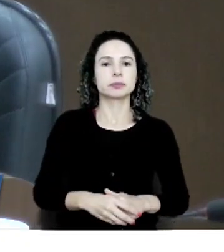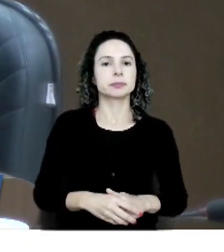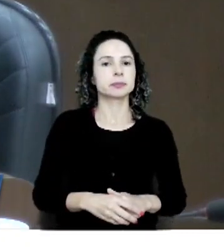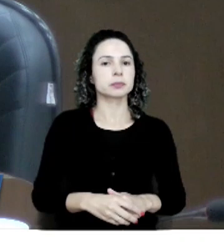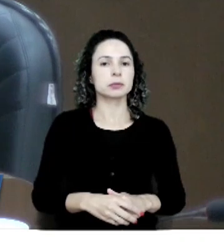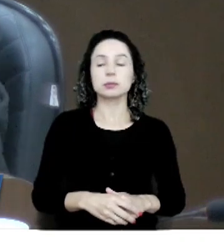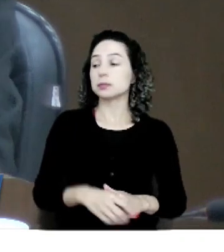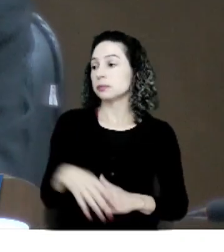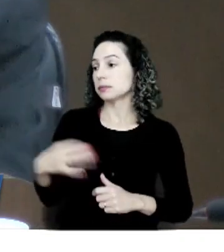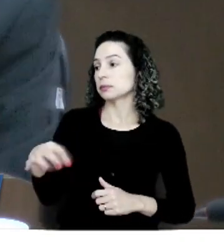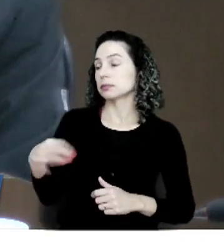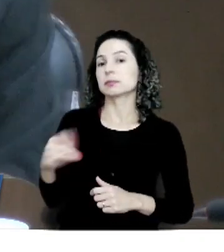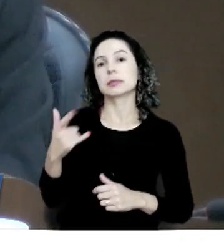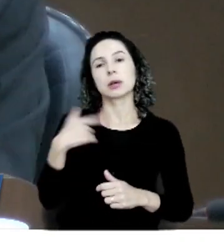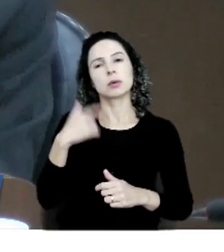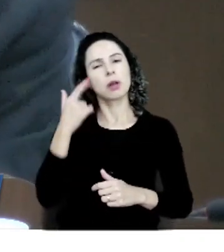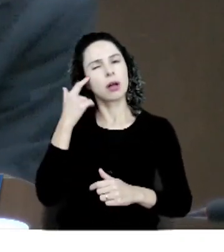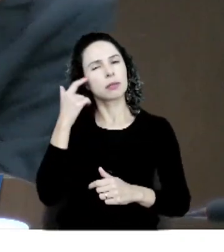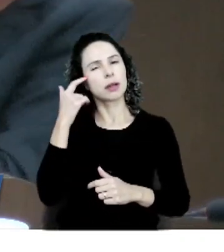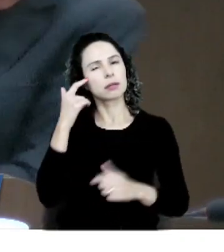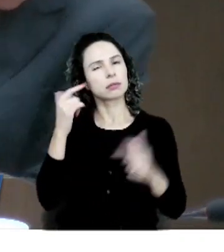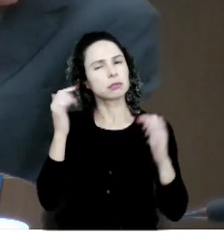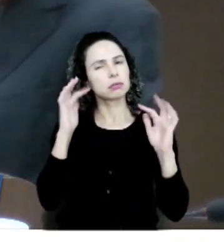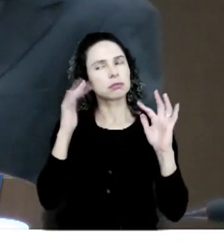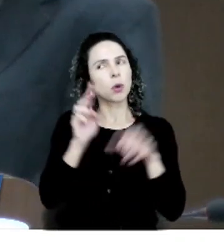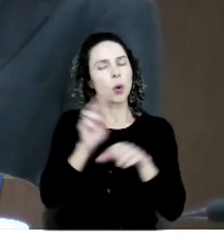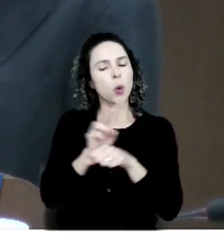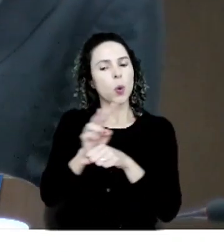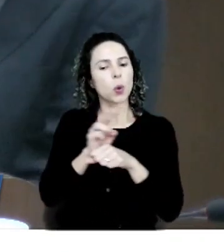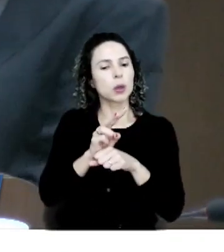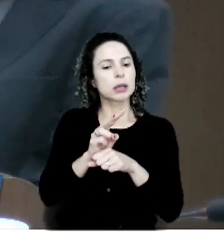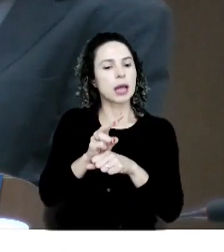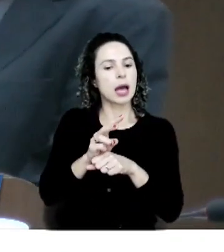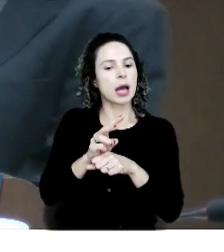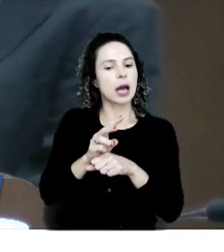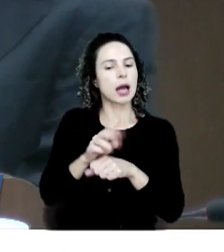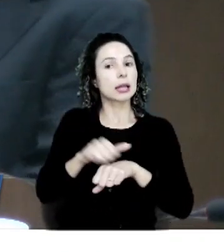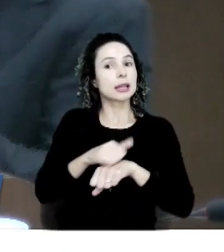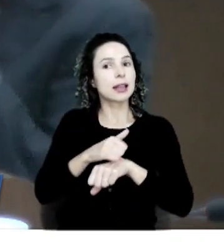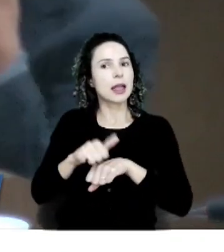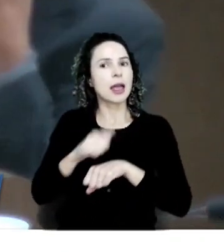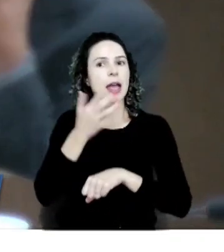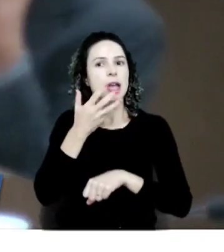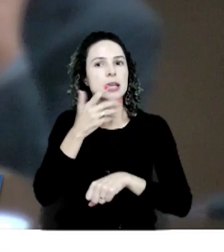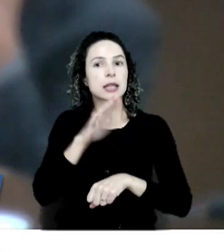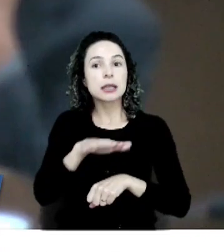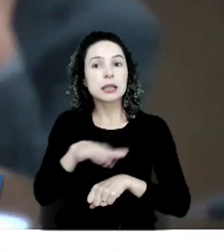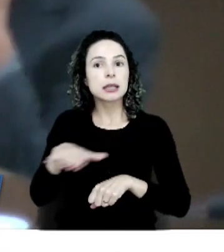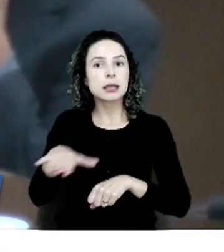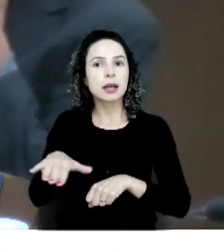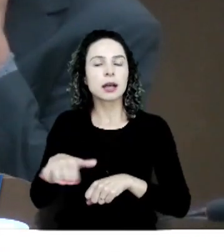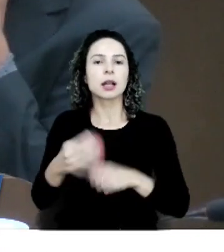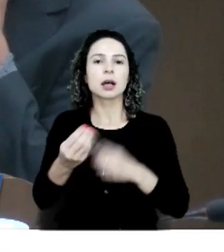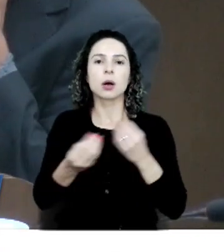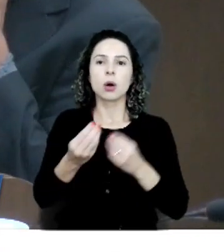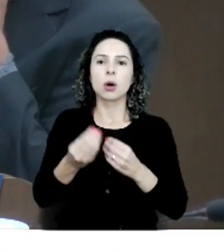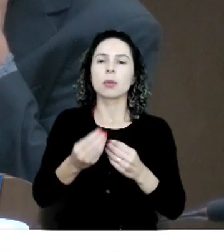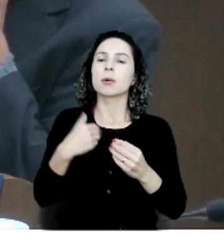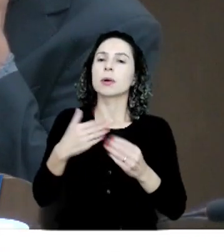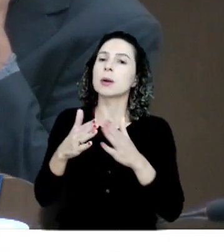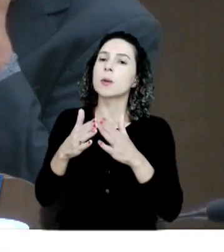E dentro dessa linha de raciocínio, de cuidar das nossas crianças, fica aqui um